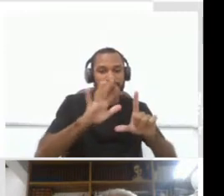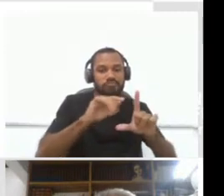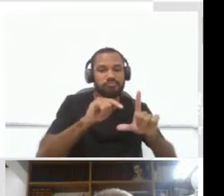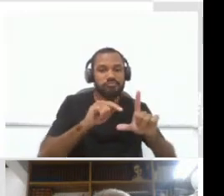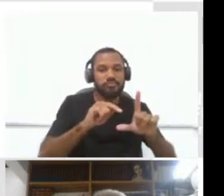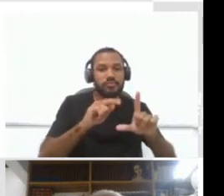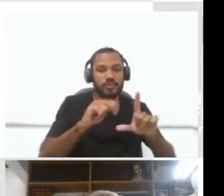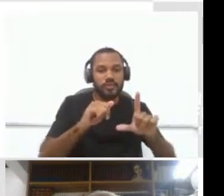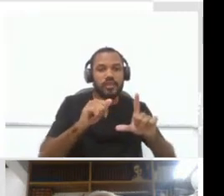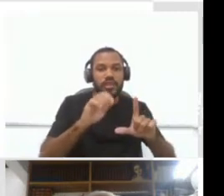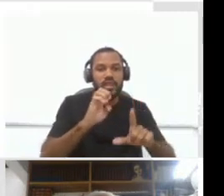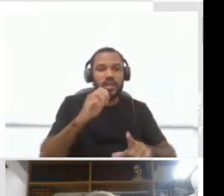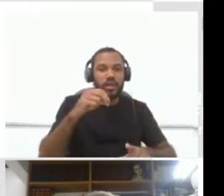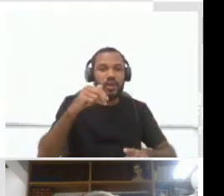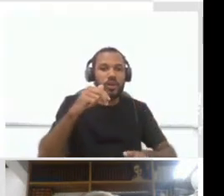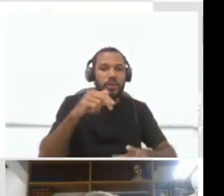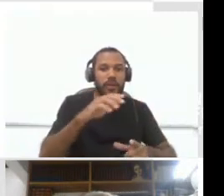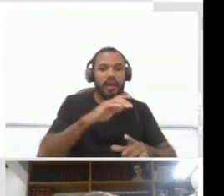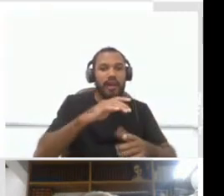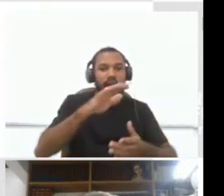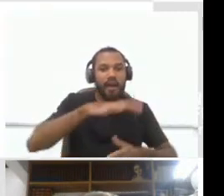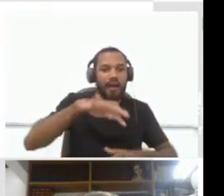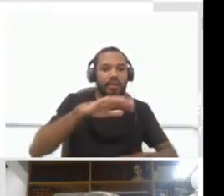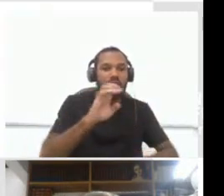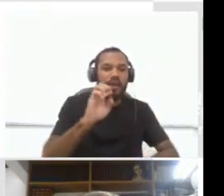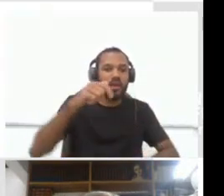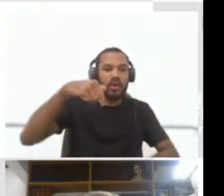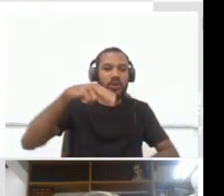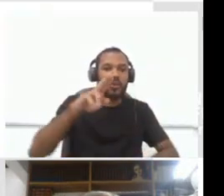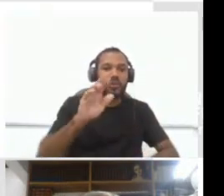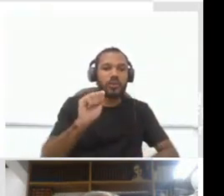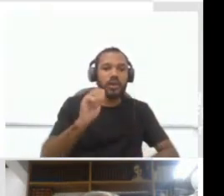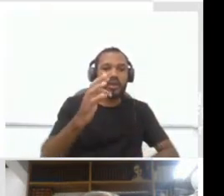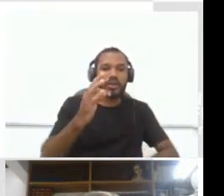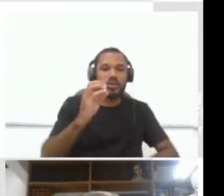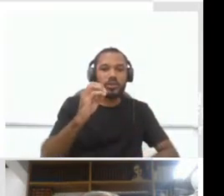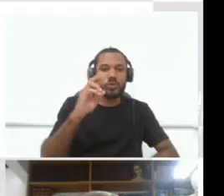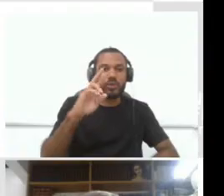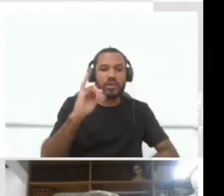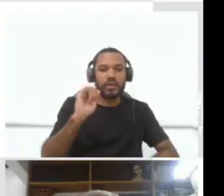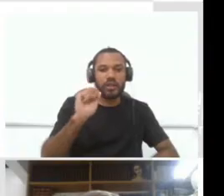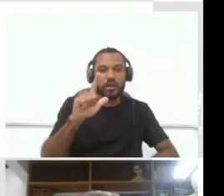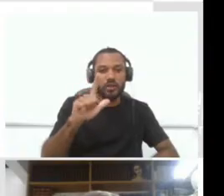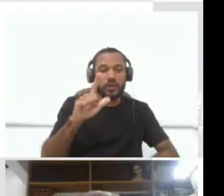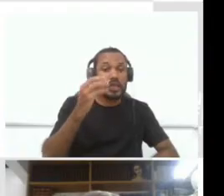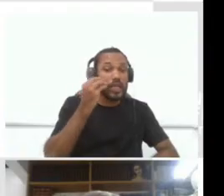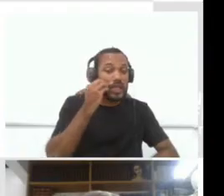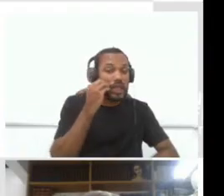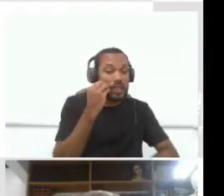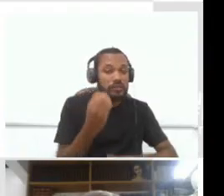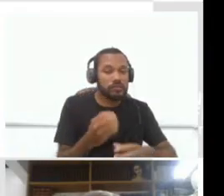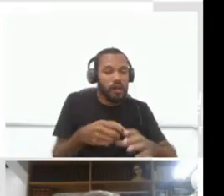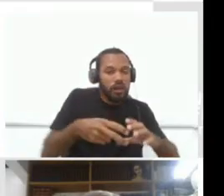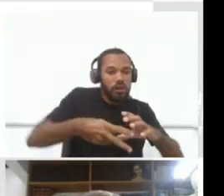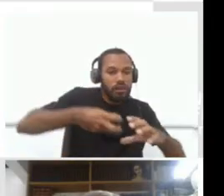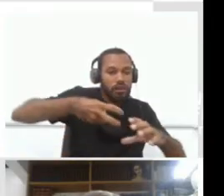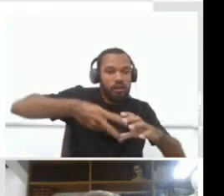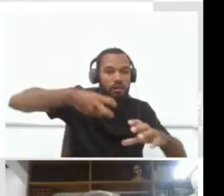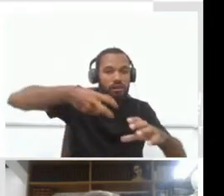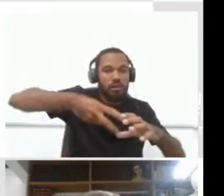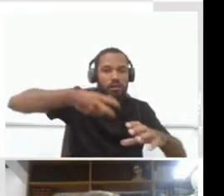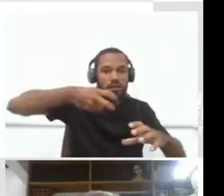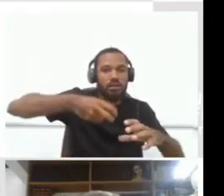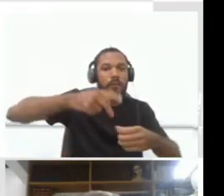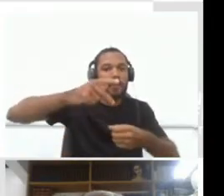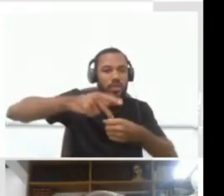margem equatorial. A margem equatorial, então, essa ideia de produzir petróleo aqui, né? Veja, o que está em